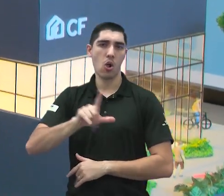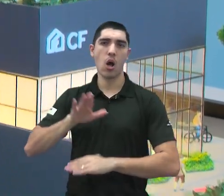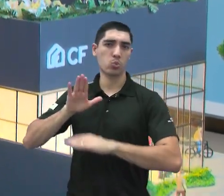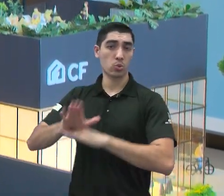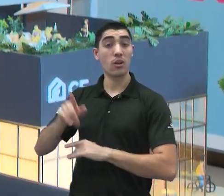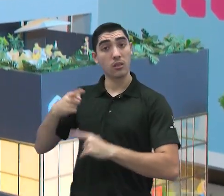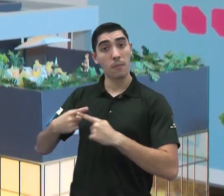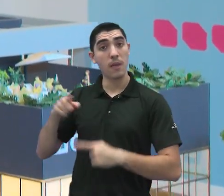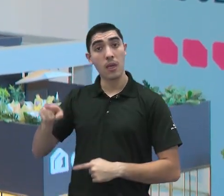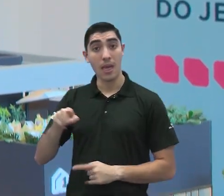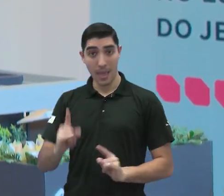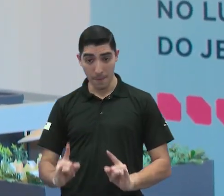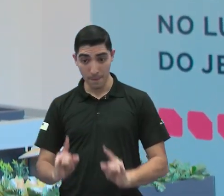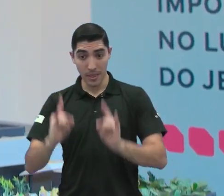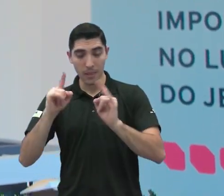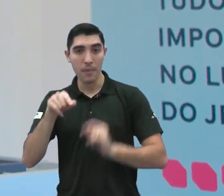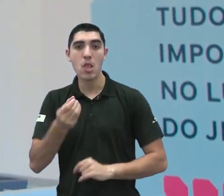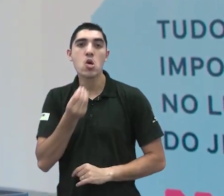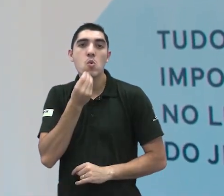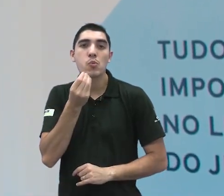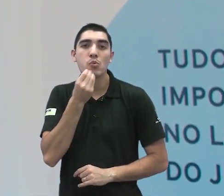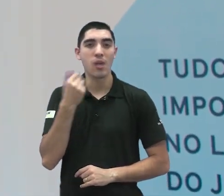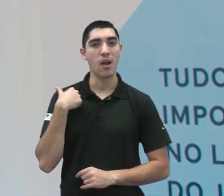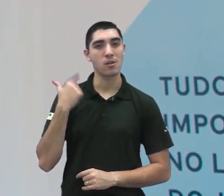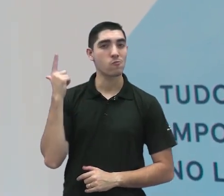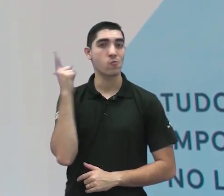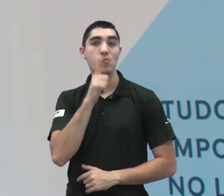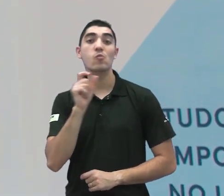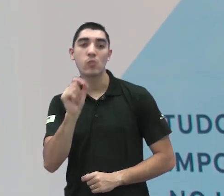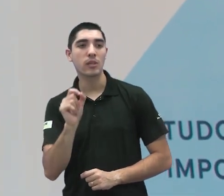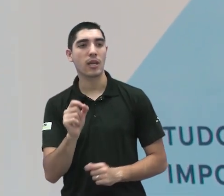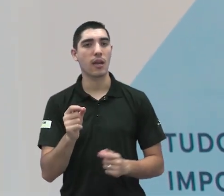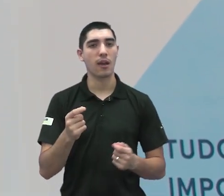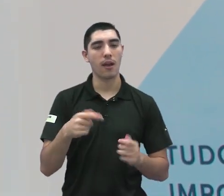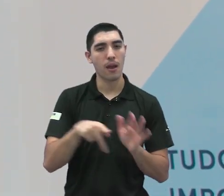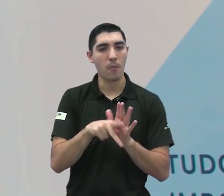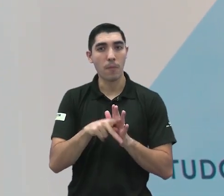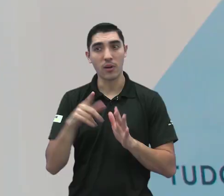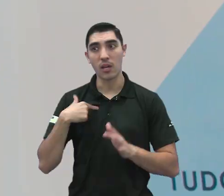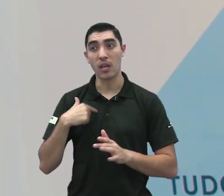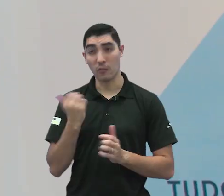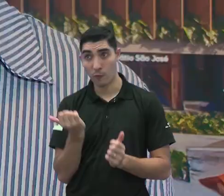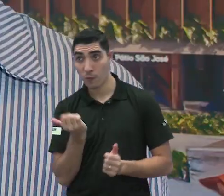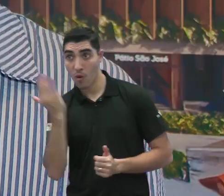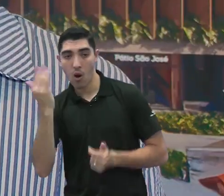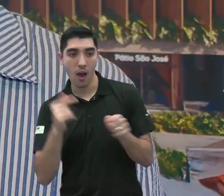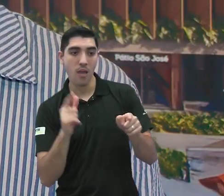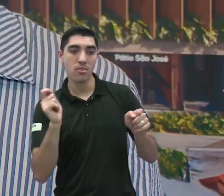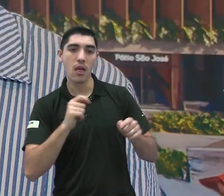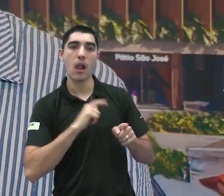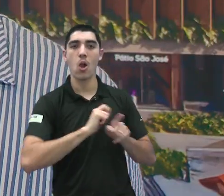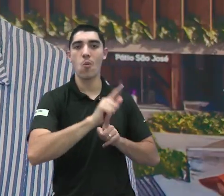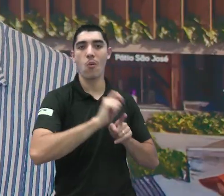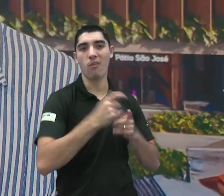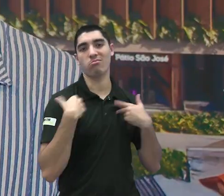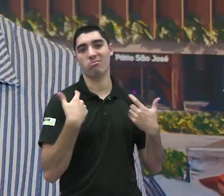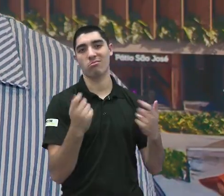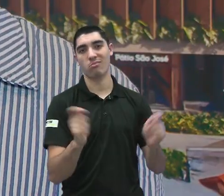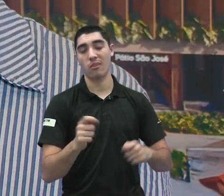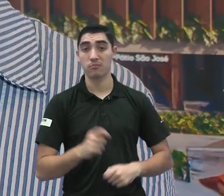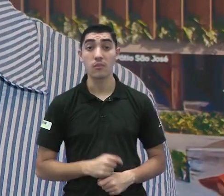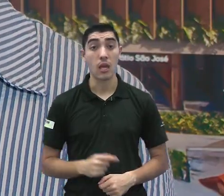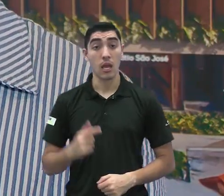o apartamento pode se tornar uma oportunidade de negócio enquanto está fora da cidade. Normalmente eu acabo